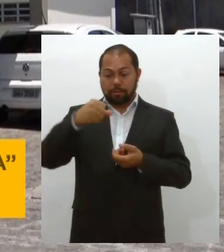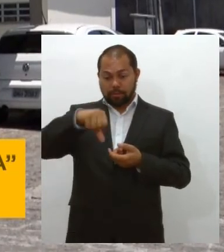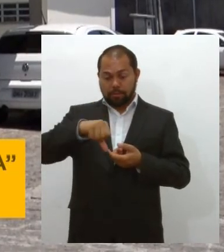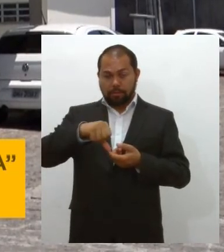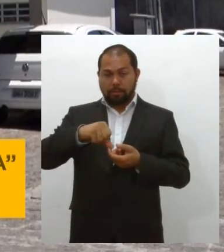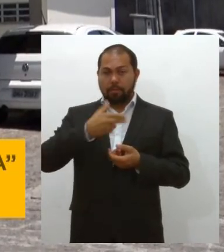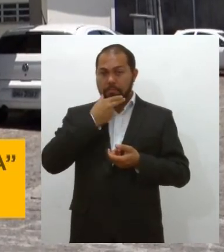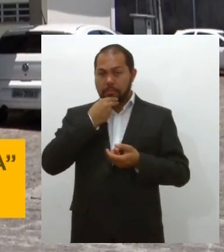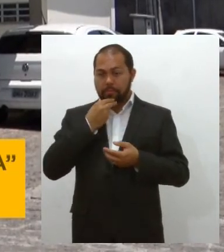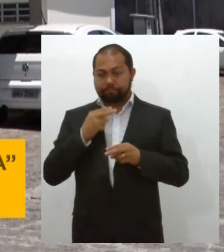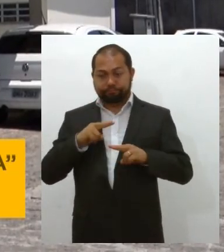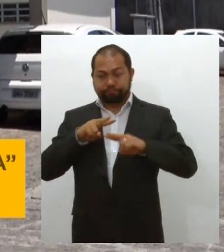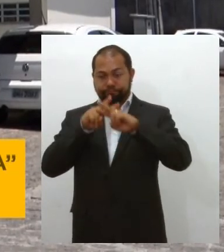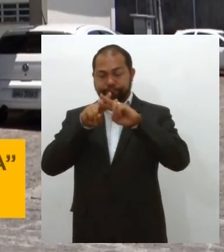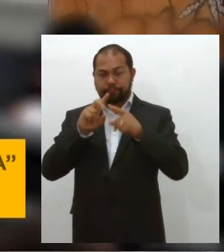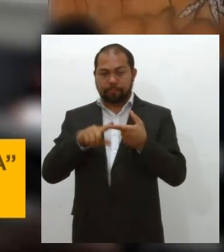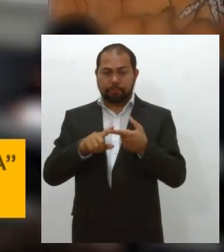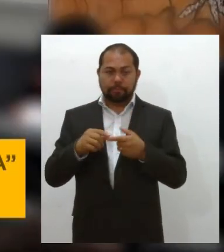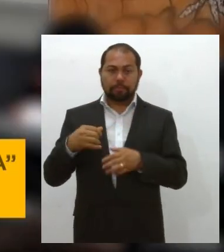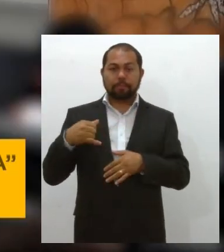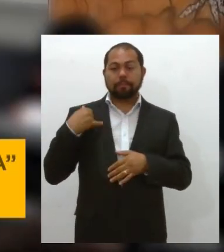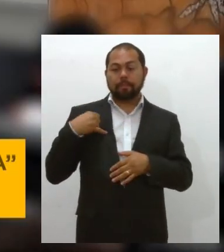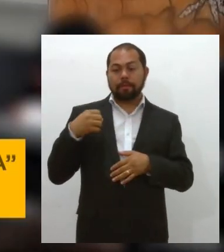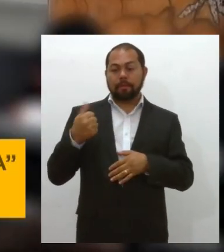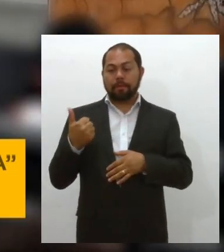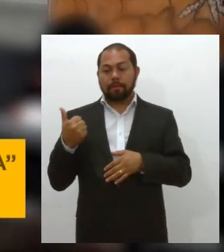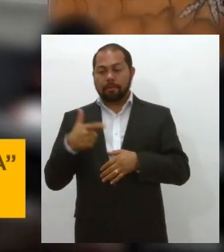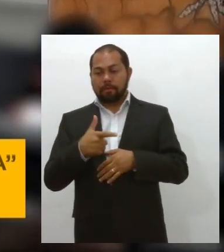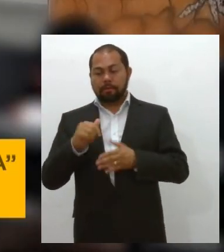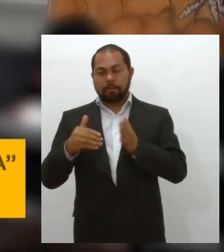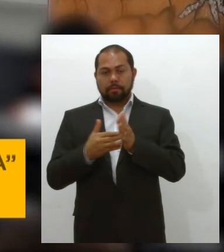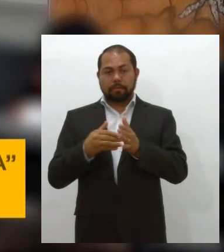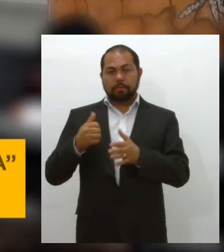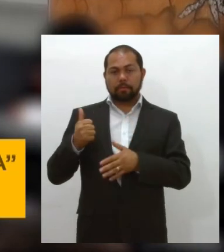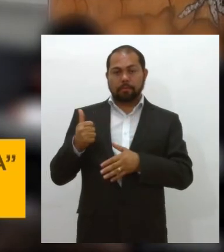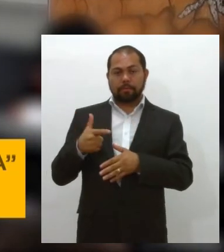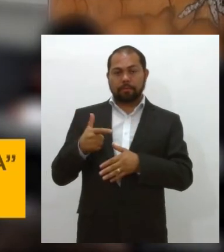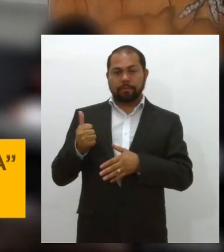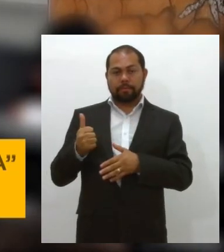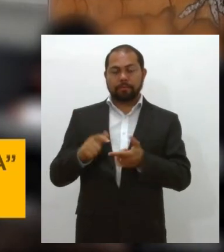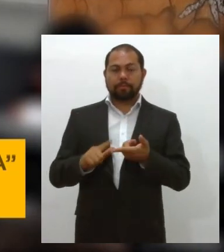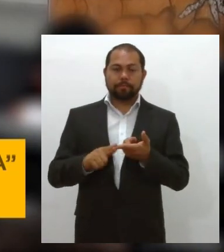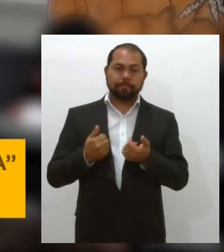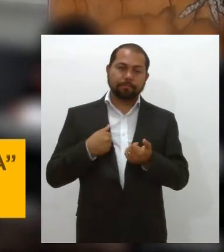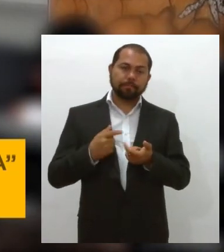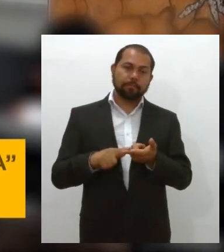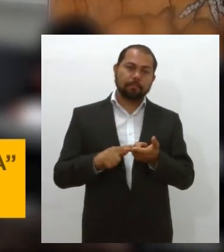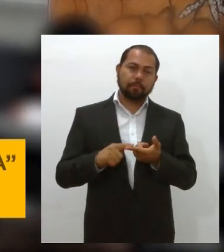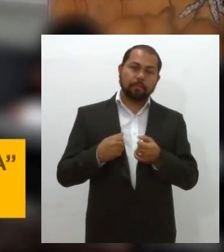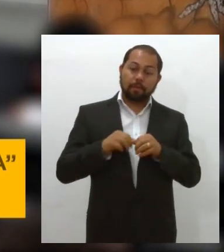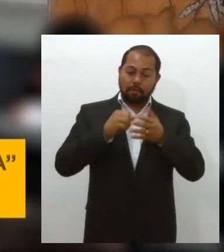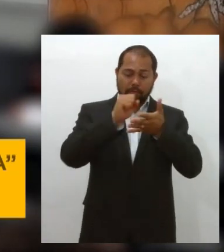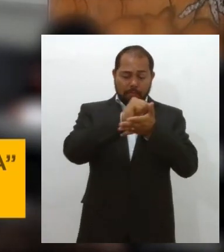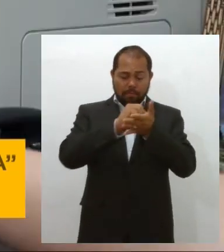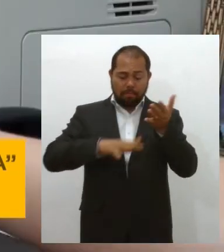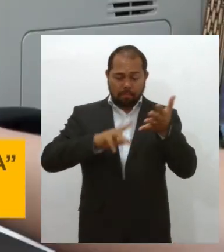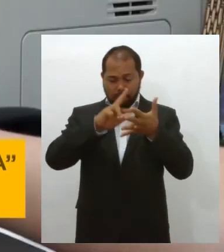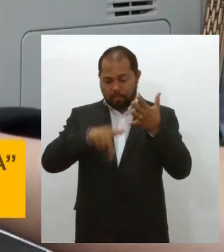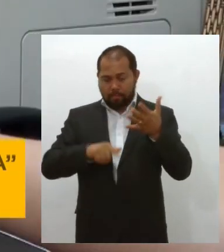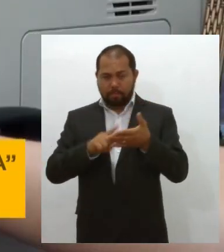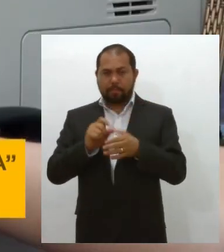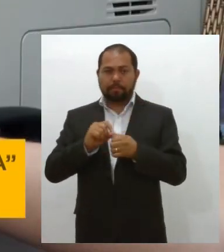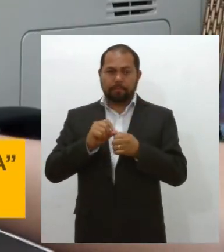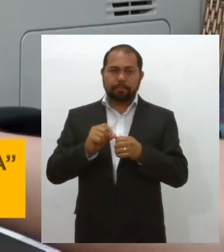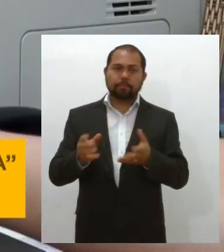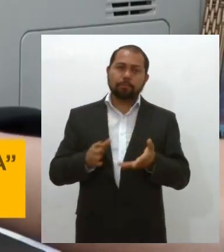lei, de 12 até 21 anos. Aqui, várias atividades são desenvolvidas com os jovens, inclusive o teatro. O